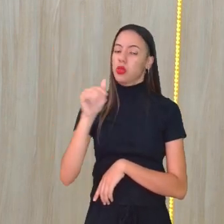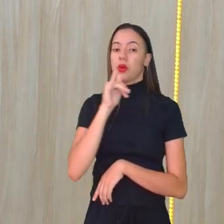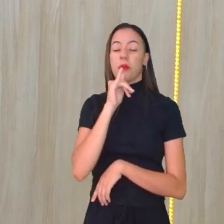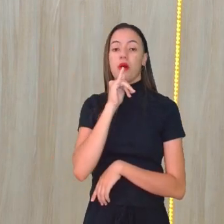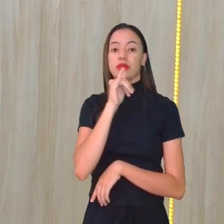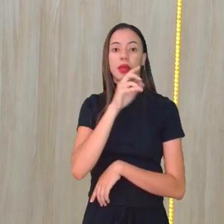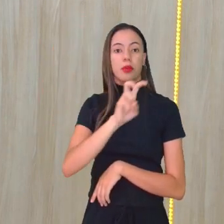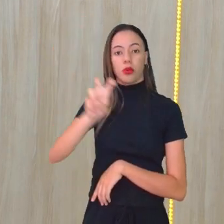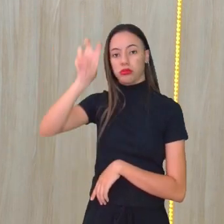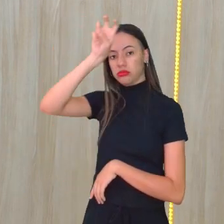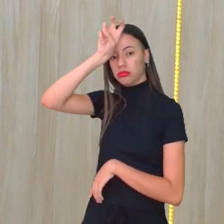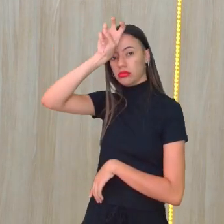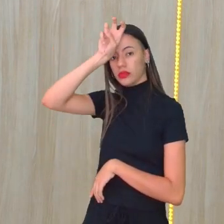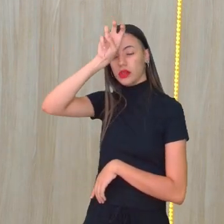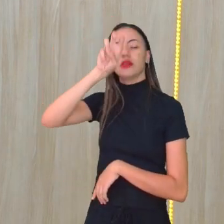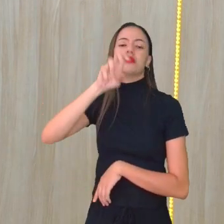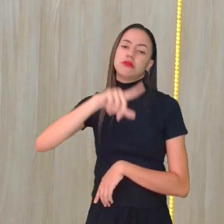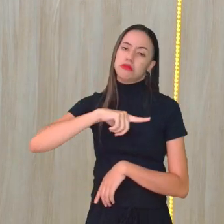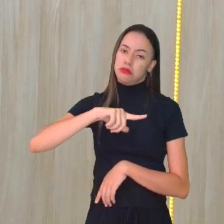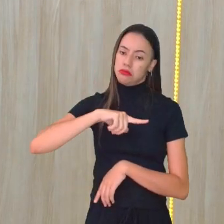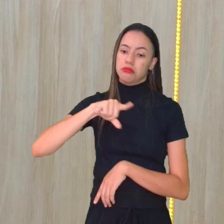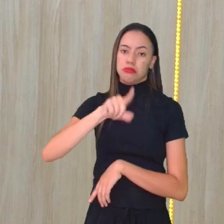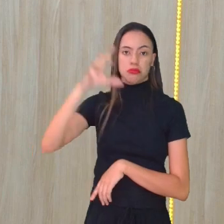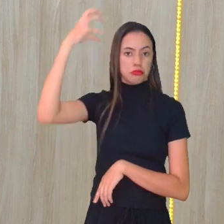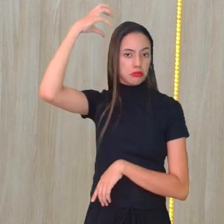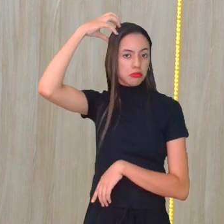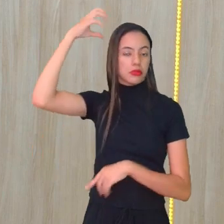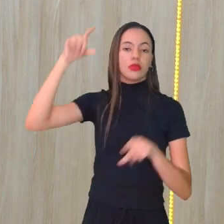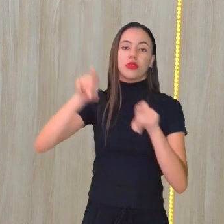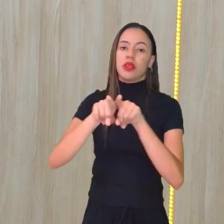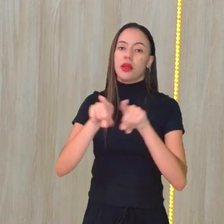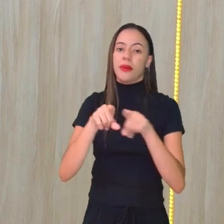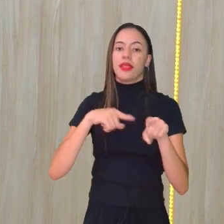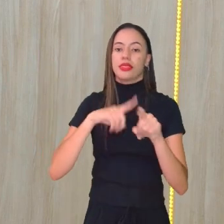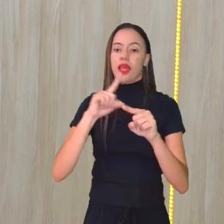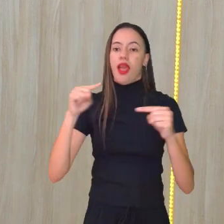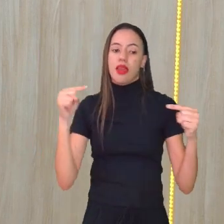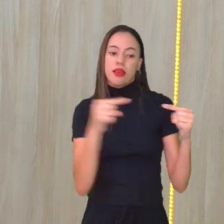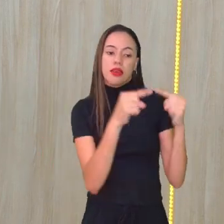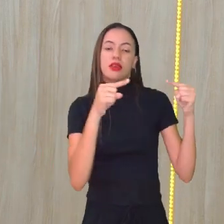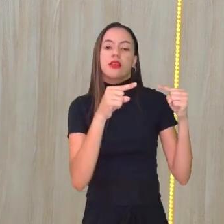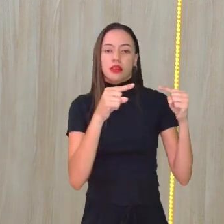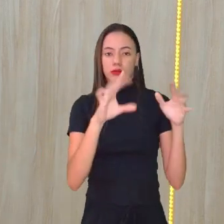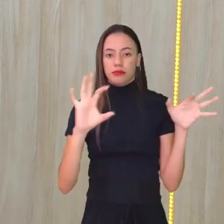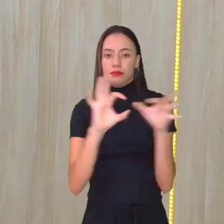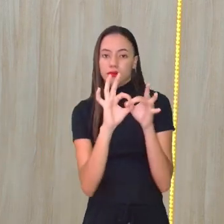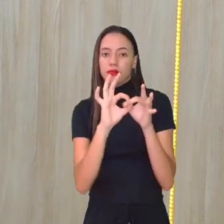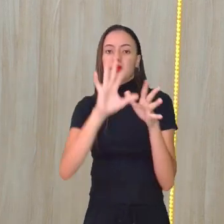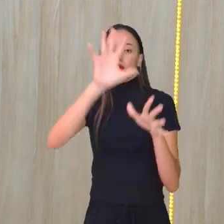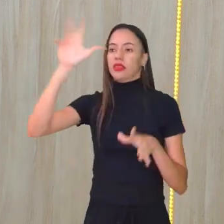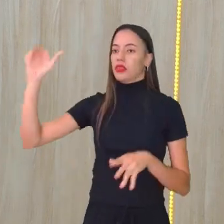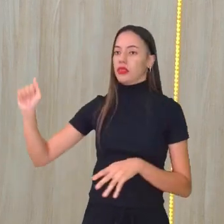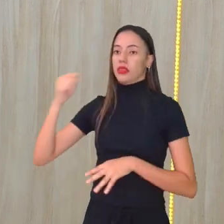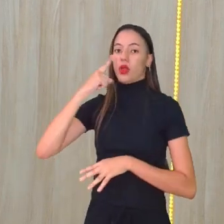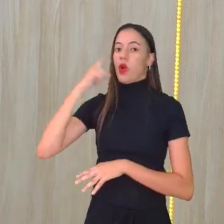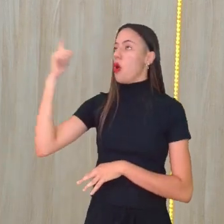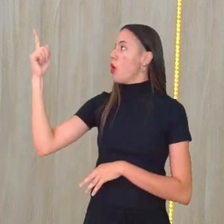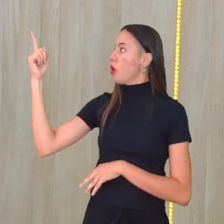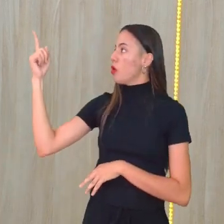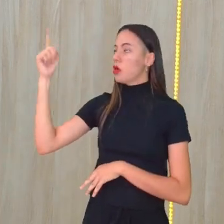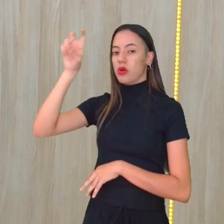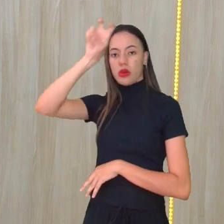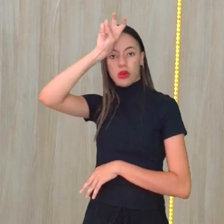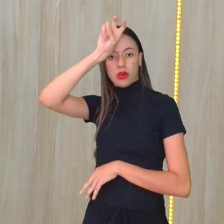do Egito, né, um reino ligado aí ao continente africano. O Egito, ele está mais ou menos nessa região aqui,